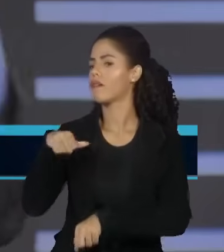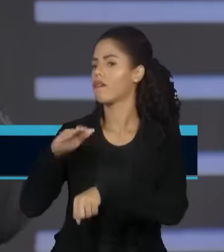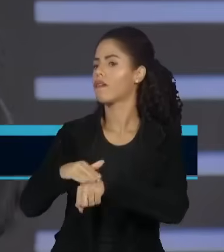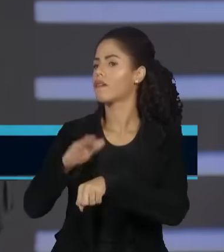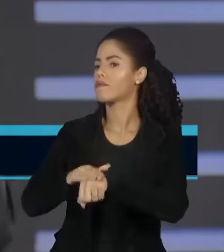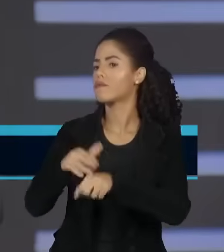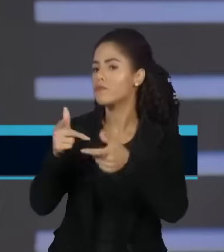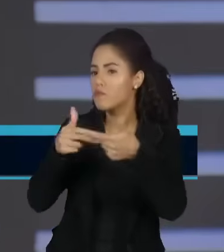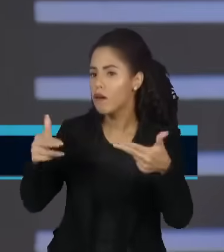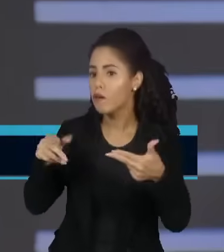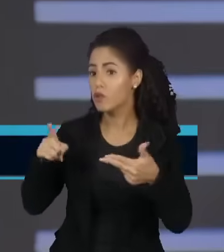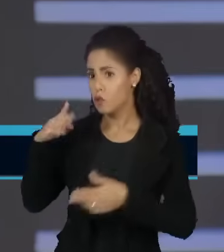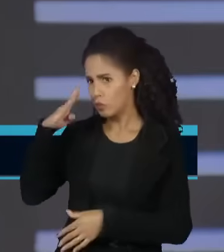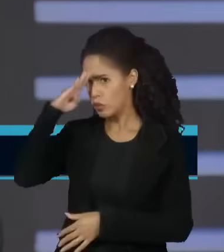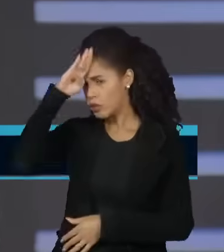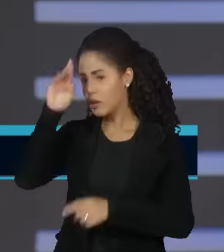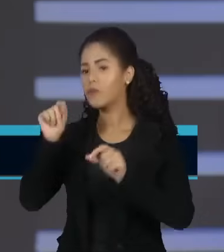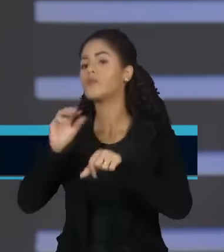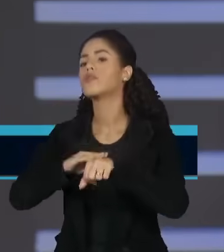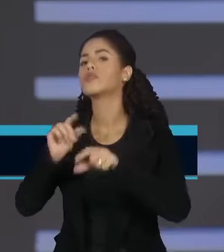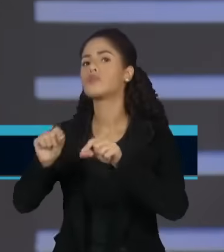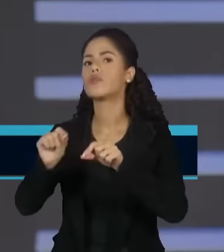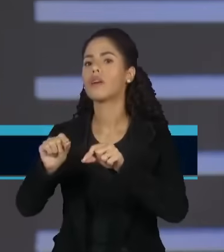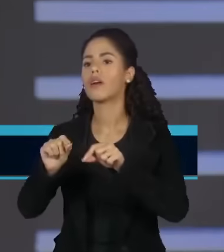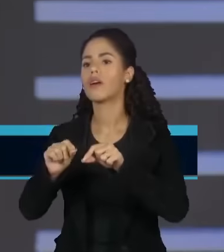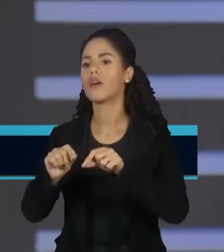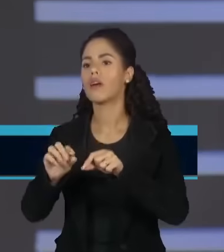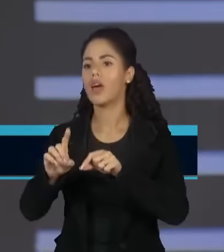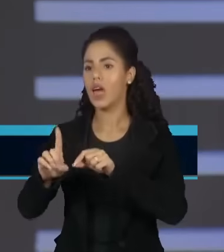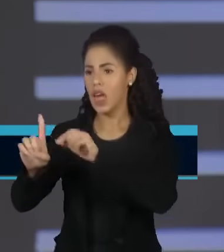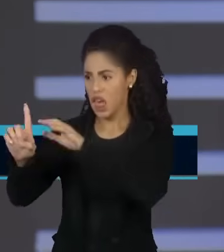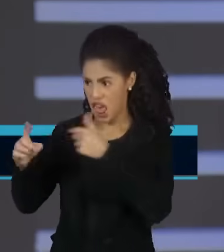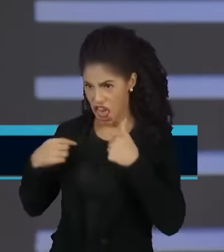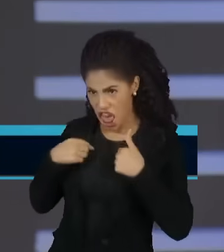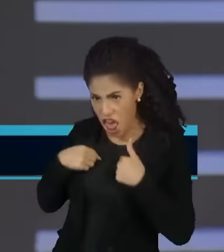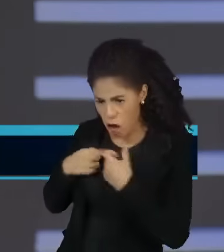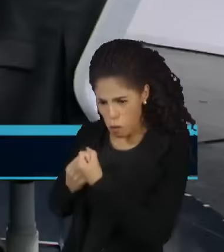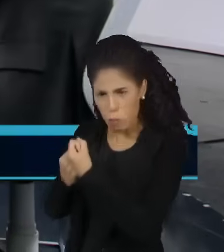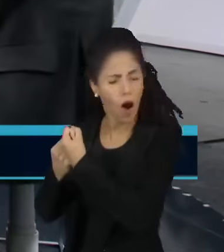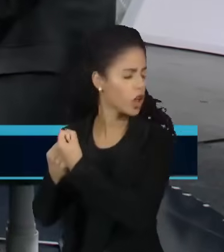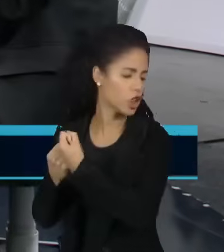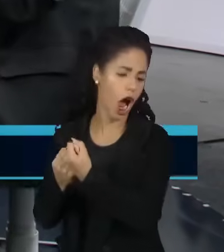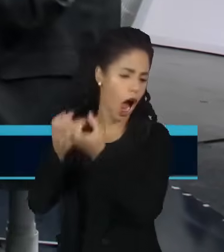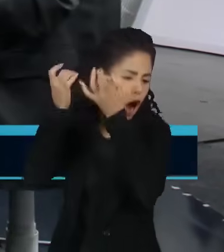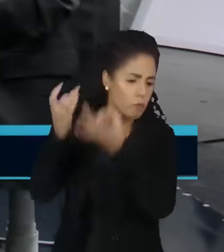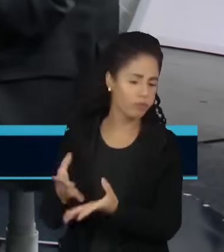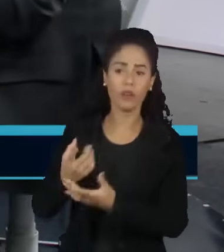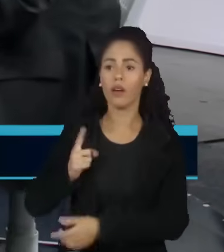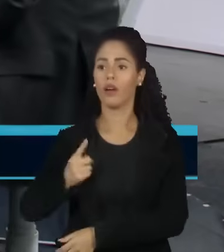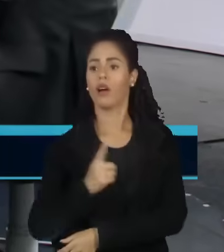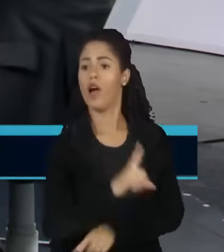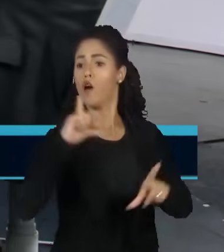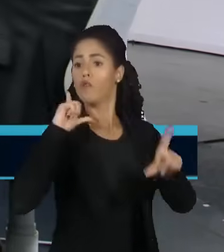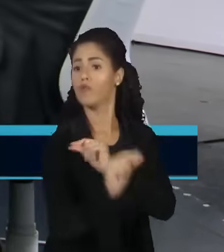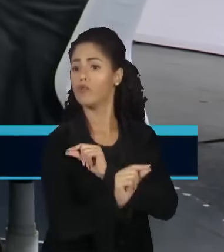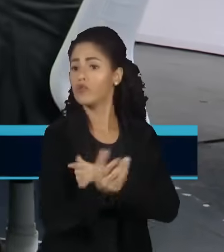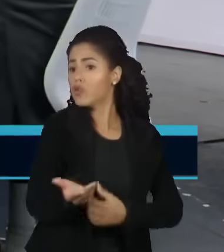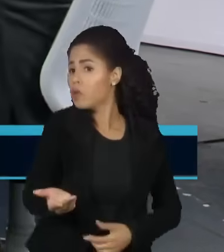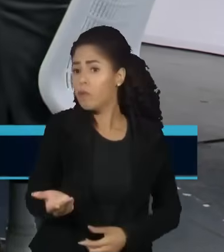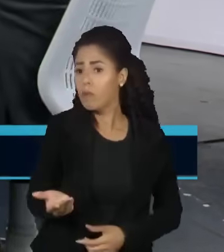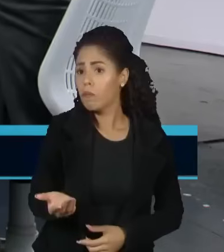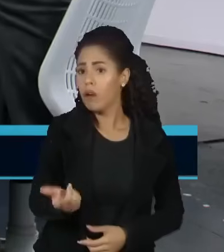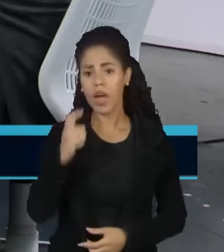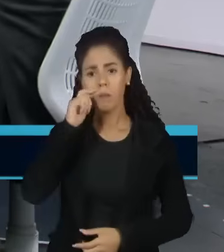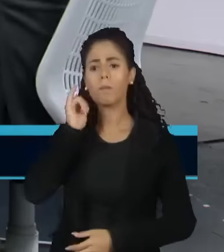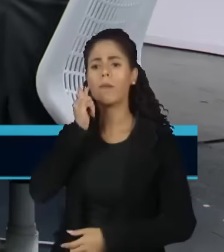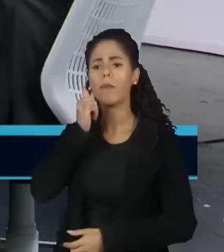Bolsonaro sempre faz com os aliados, que é o quê? Abandonar no meio do caminho. Toda vez que o Bolsonaro é acusado de alguma coisa, o que ele faz? Ele entrega,